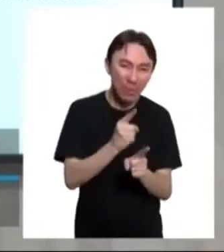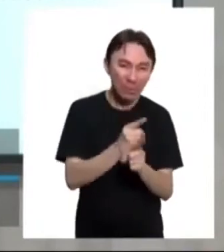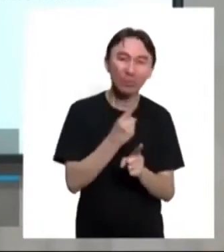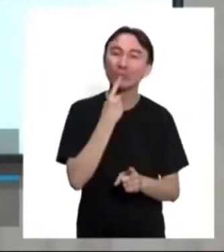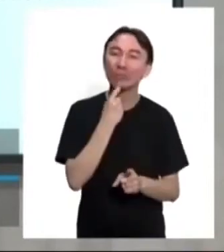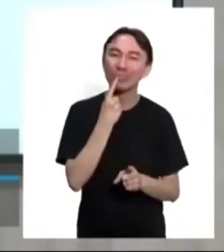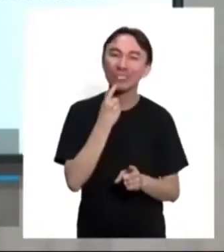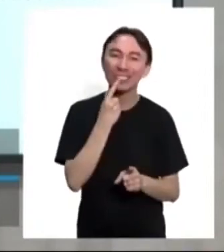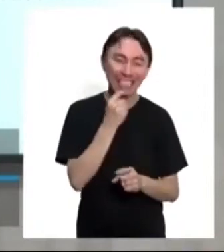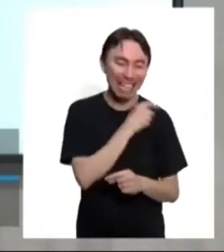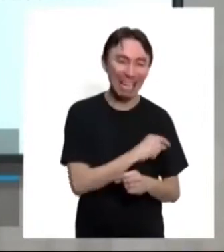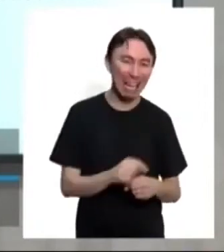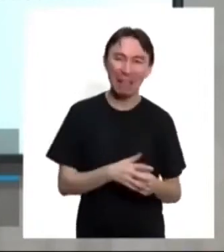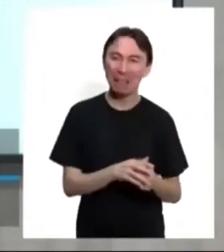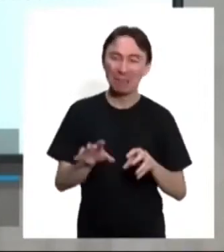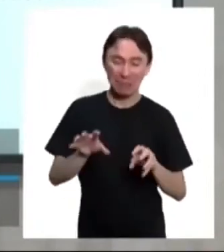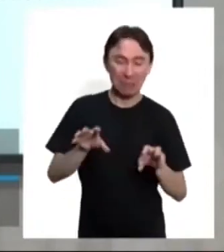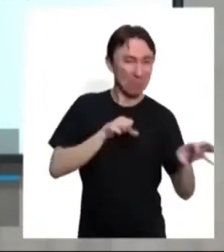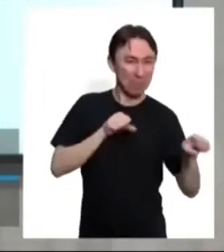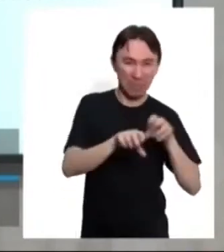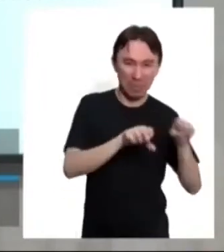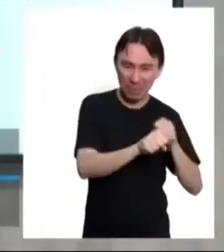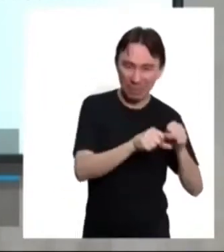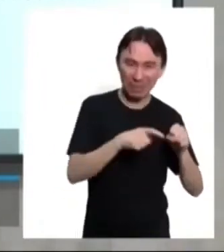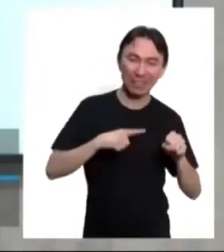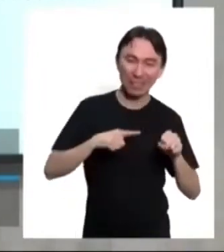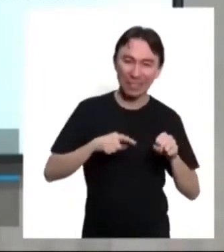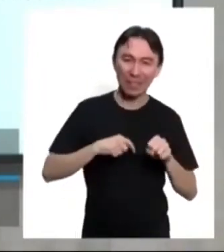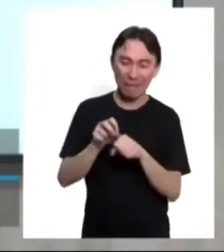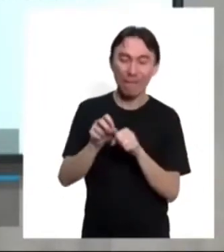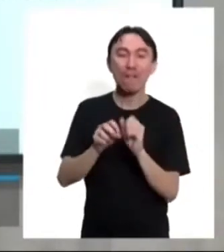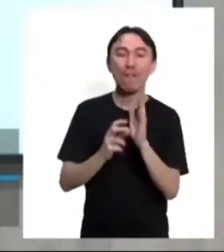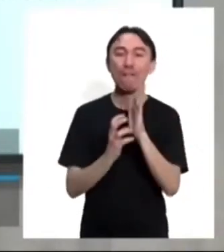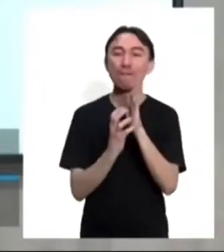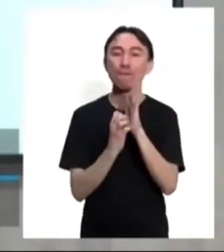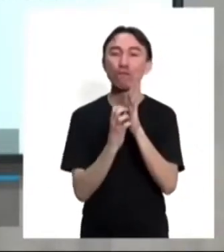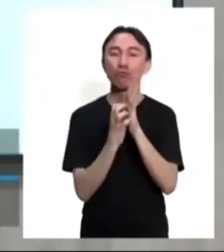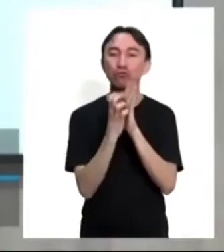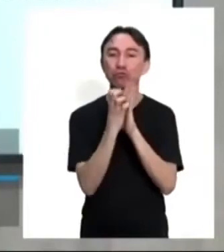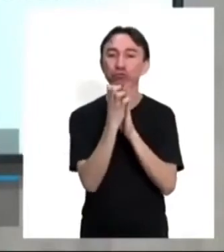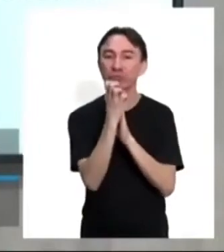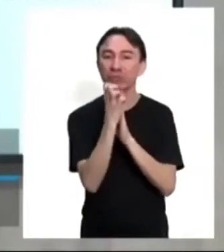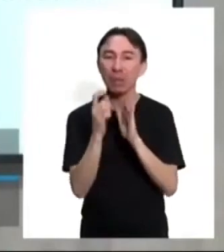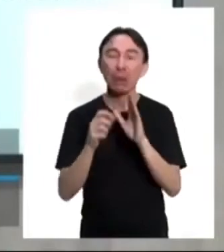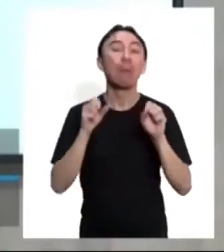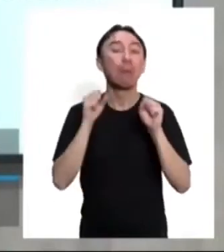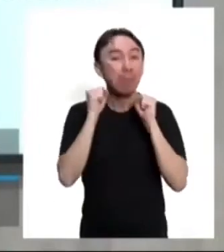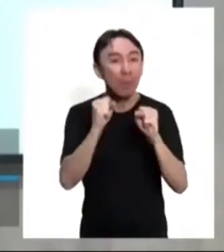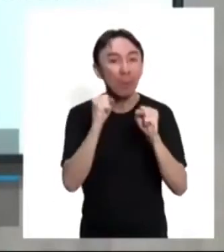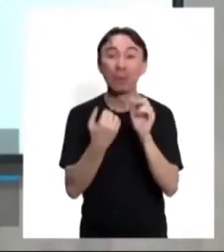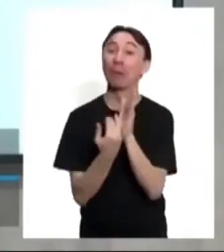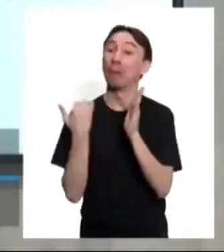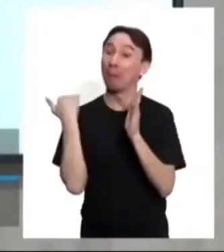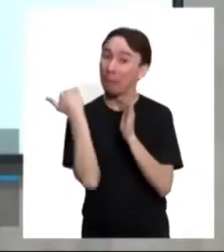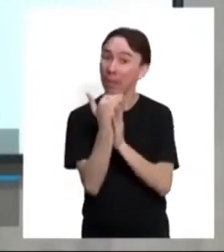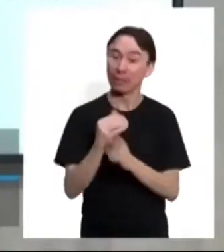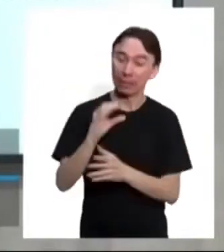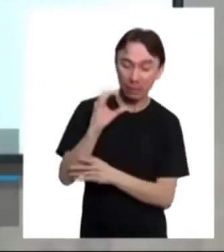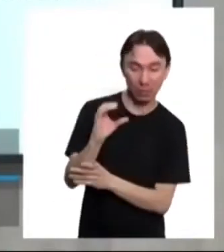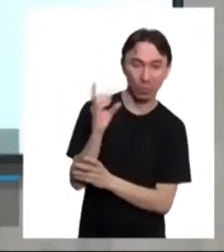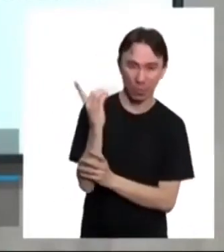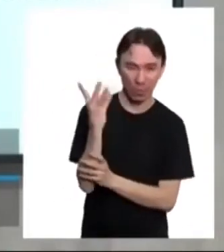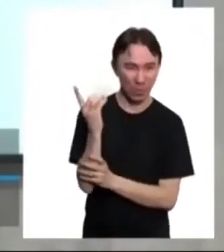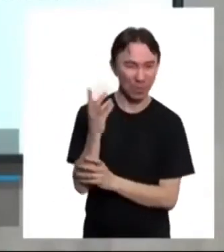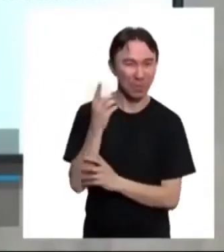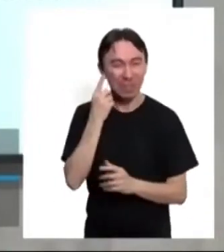esses fungos, então, poderiam, por exemplo, levar mais carbono 14, por isso que a datação deu errado. Quando descontaminaram